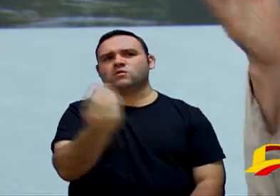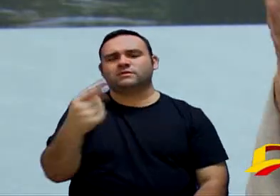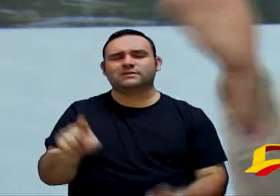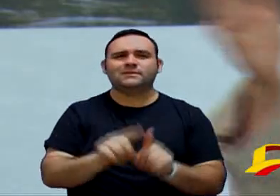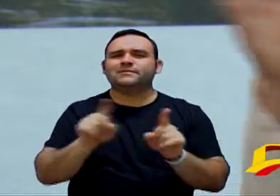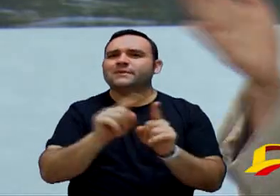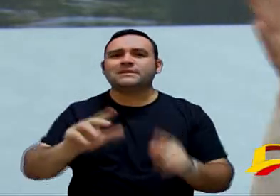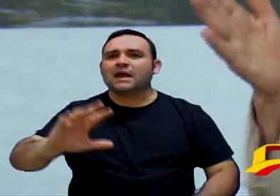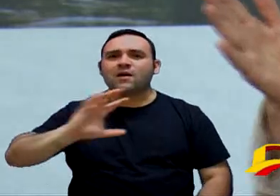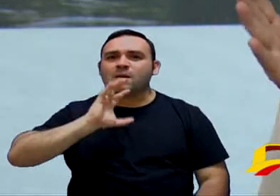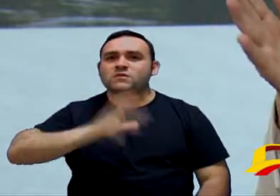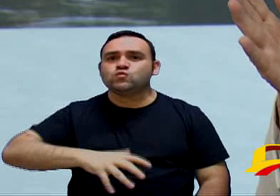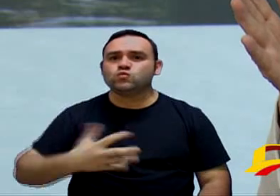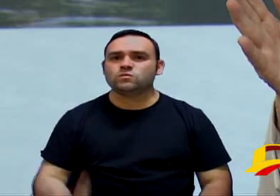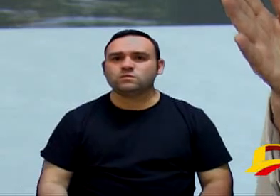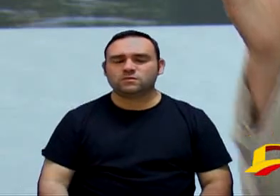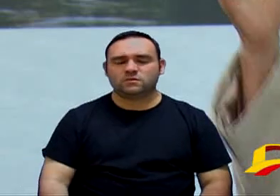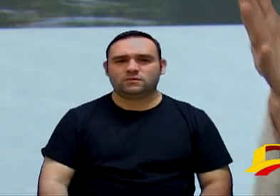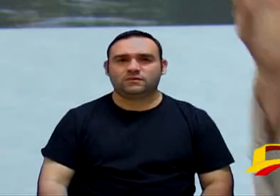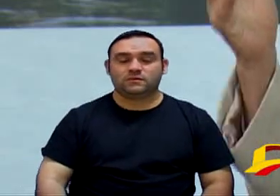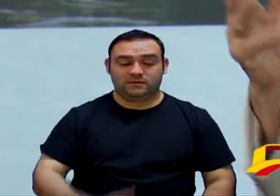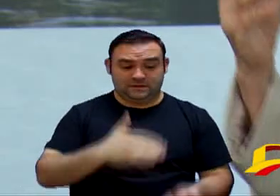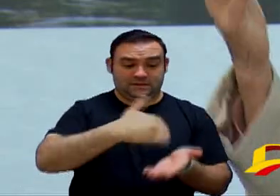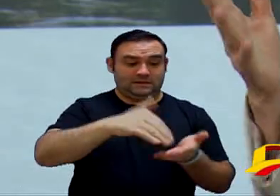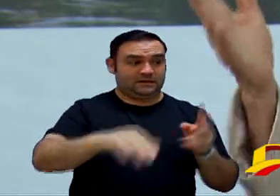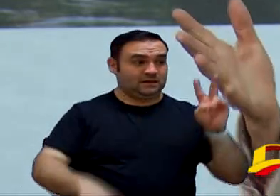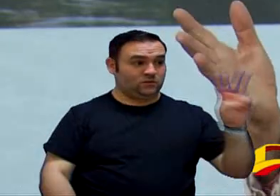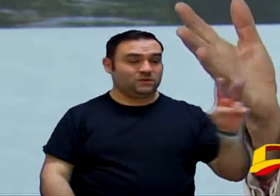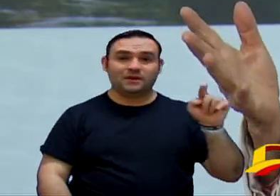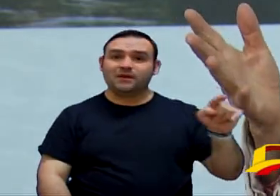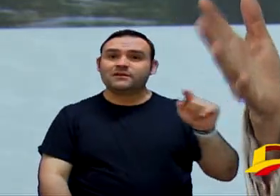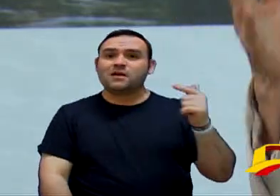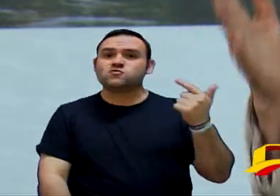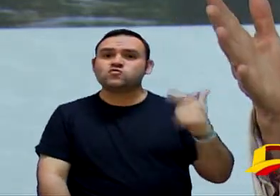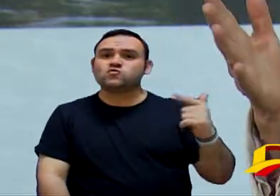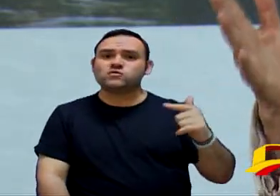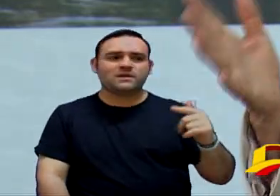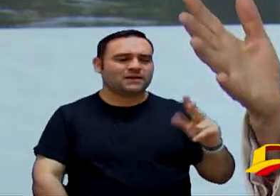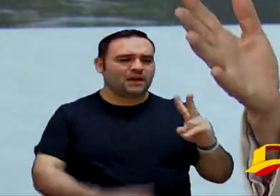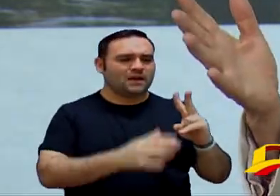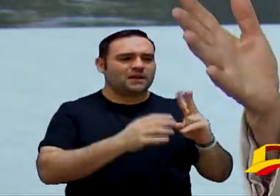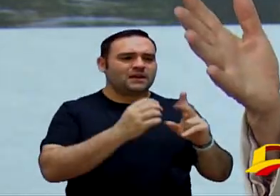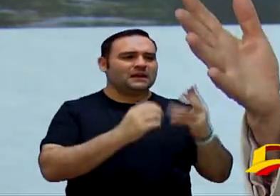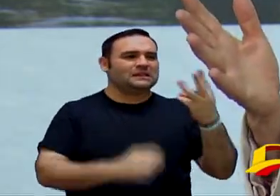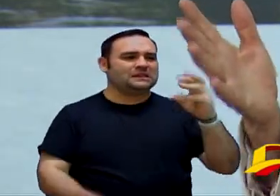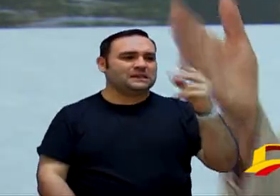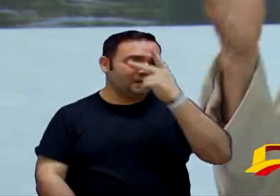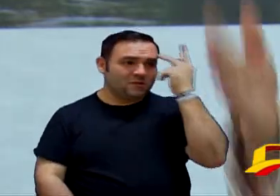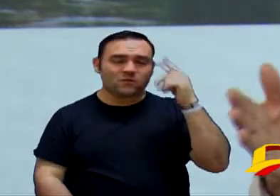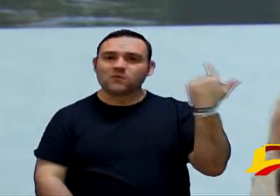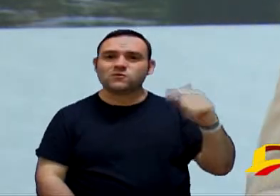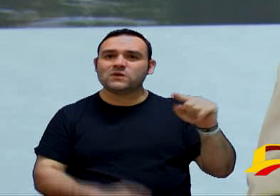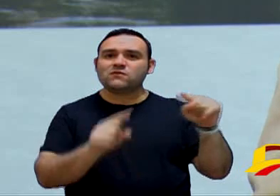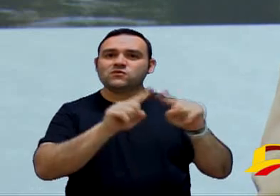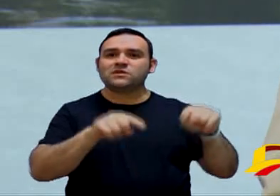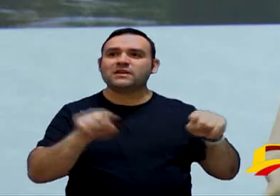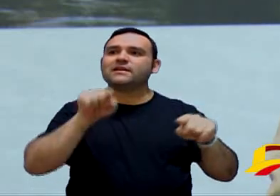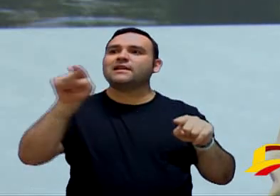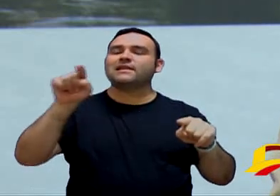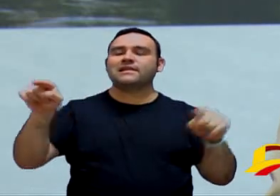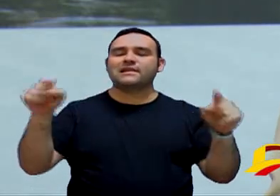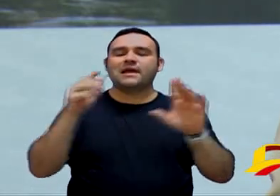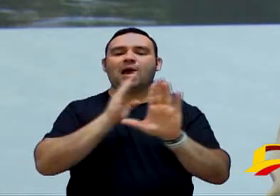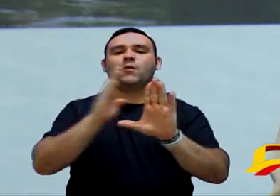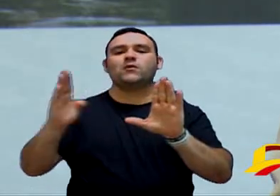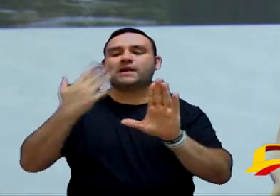que absurdo é esse duas secretarias que elas não têm juntas 30 funcionários preocuparem que a